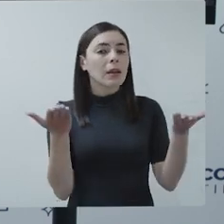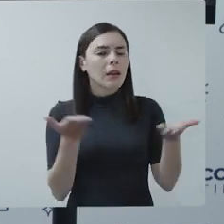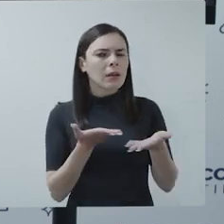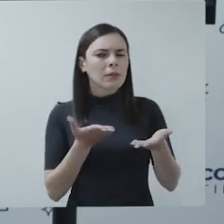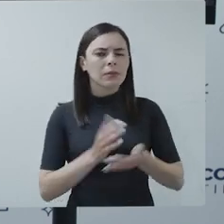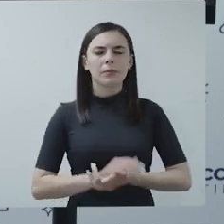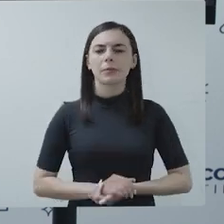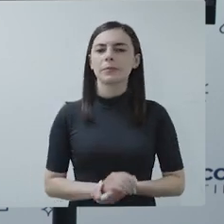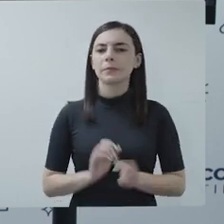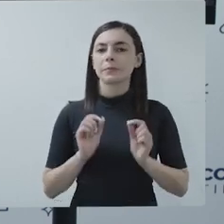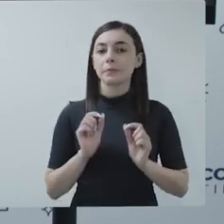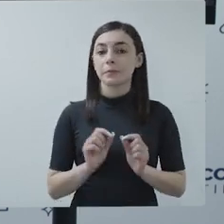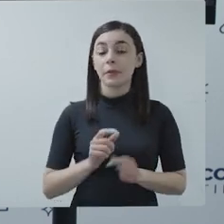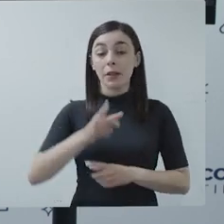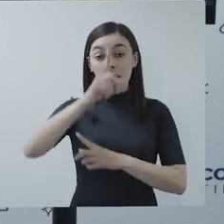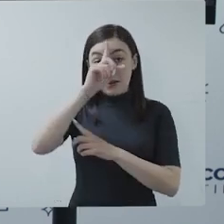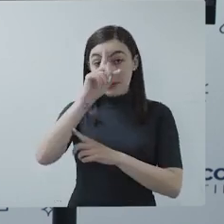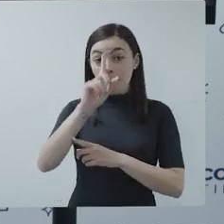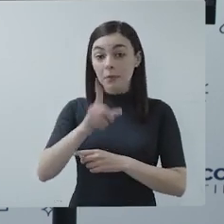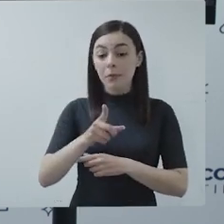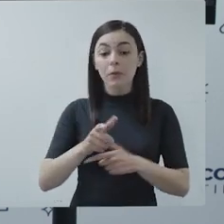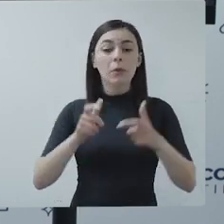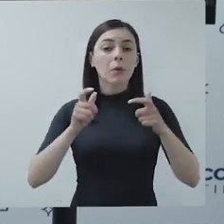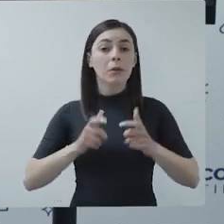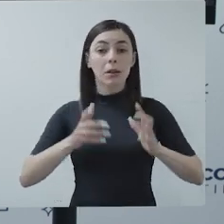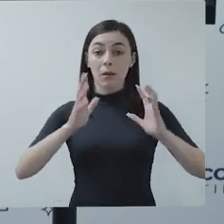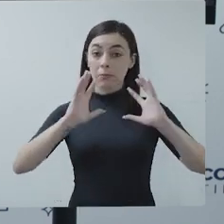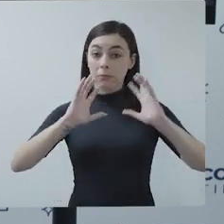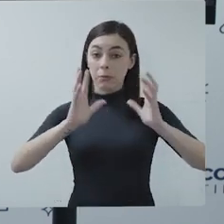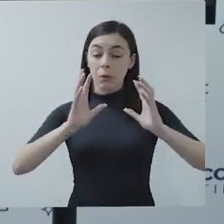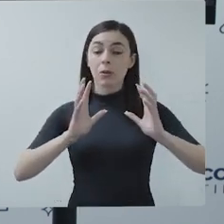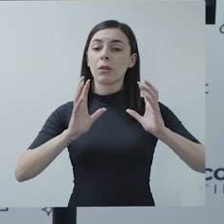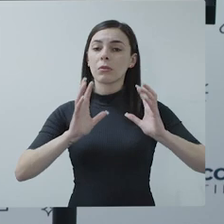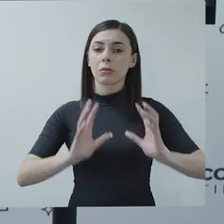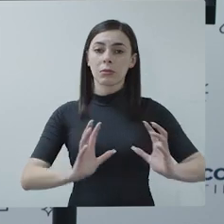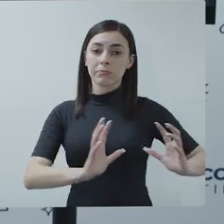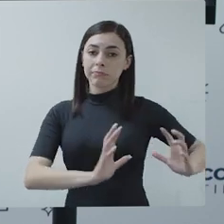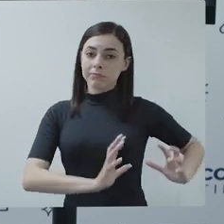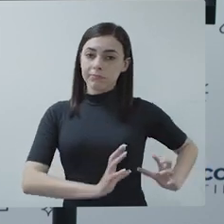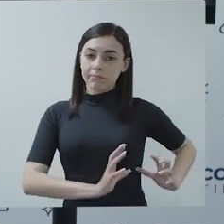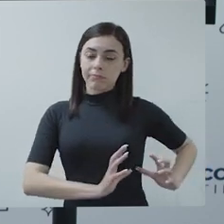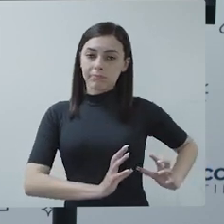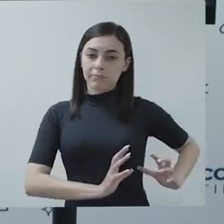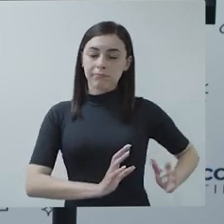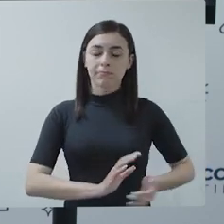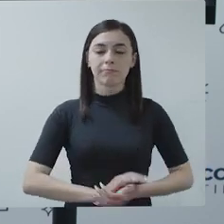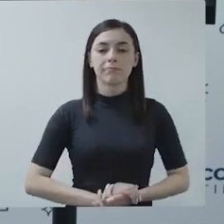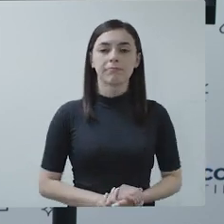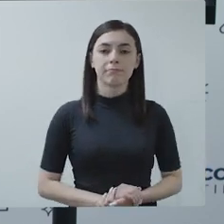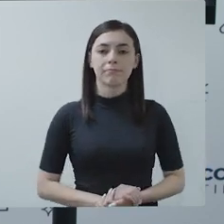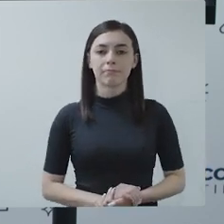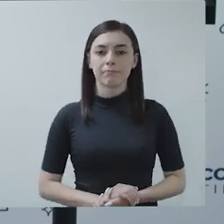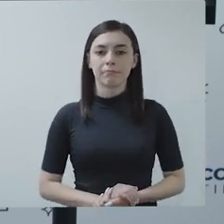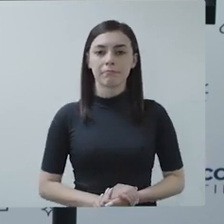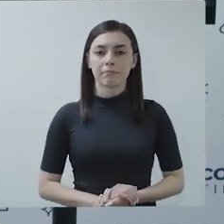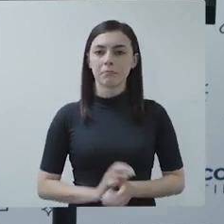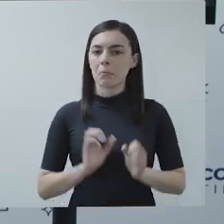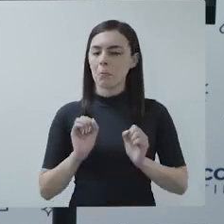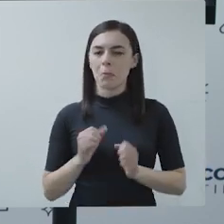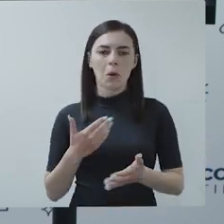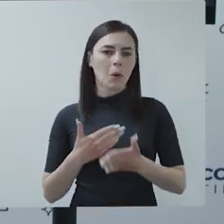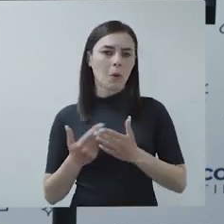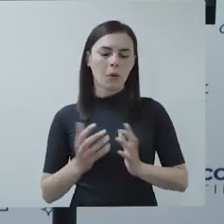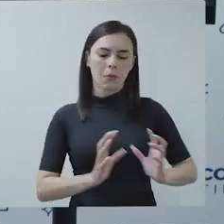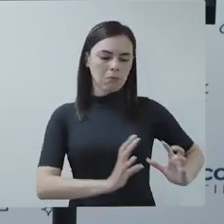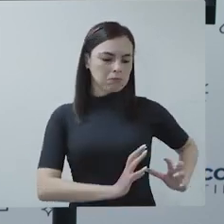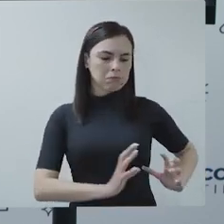Agora, seu mestre mandou colocar a bola ao lado do corpo. Pode ser qualquer